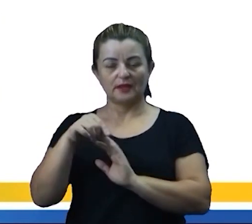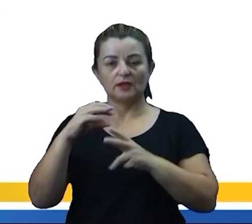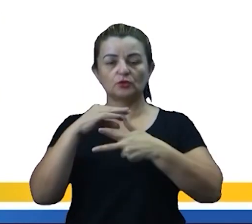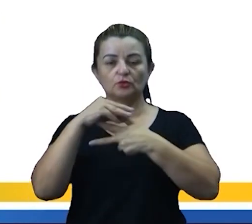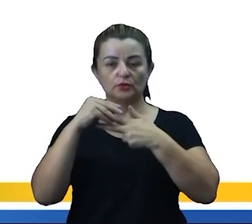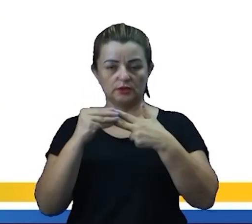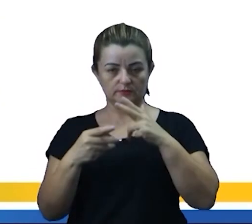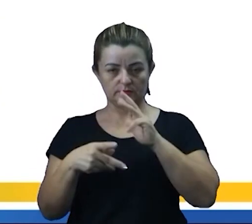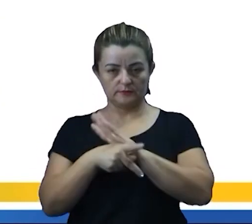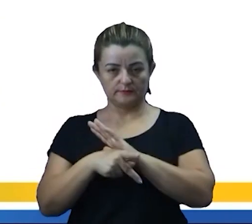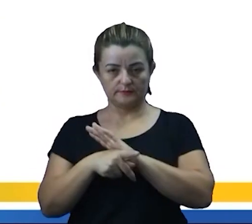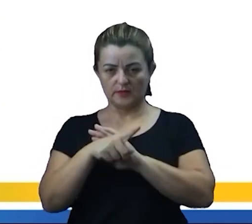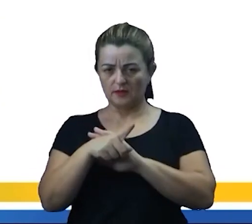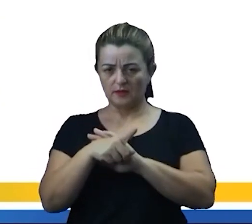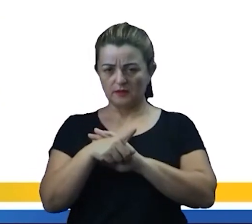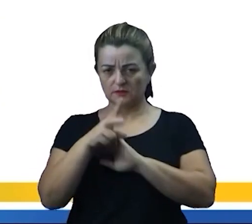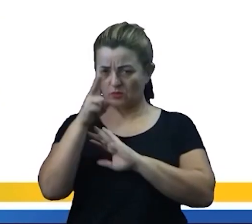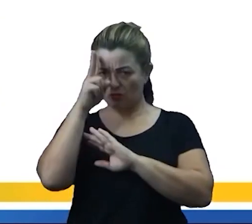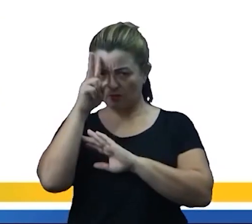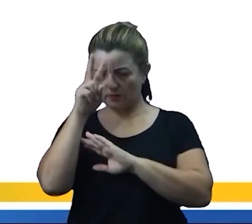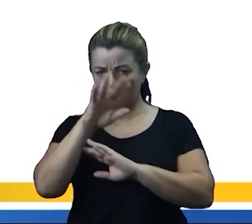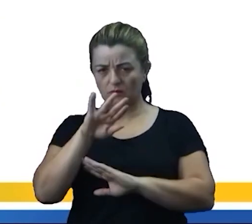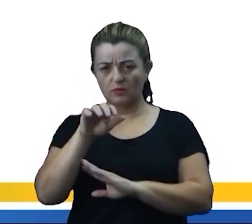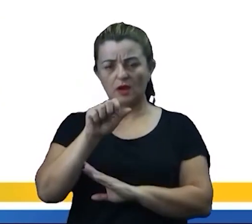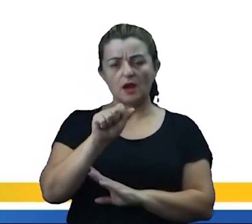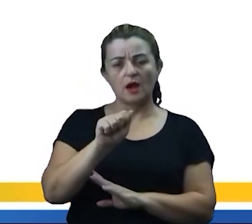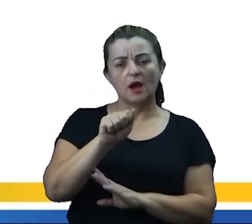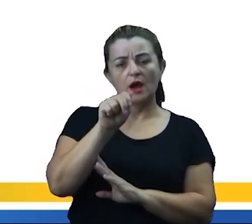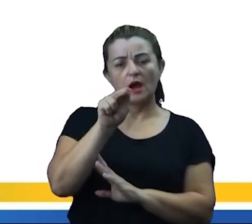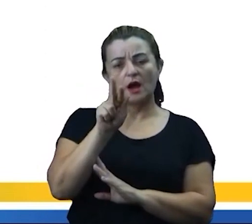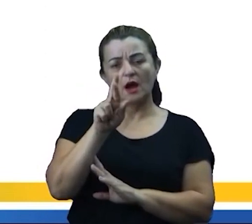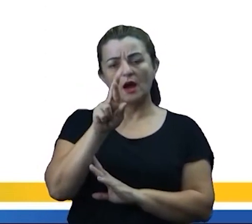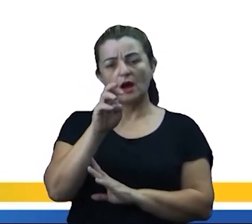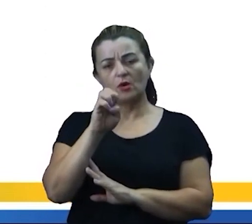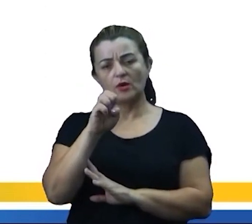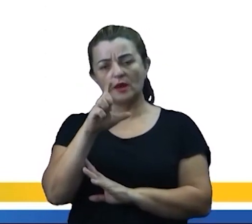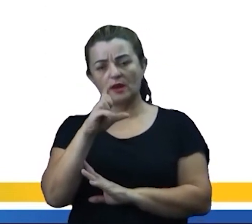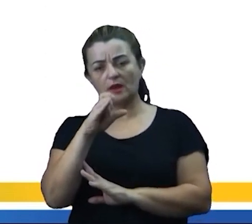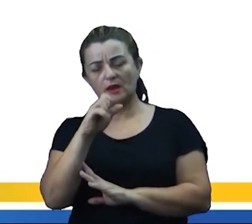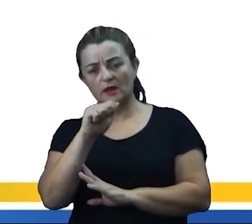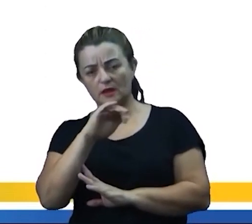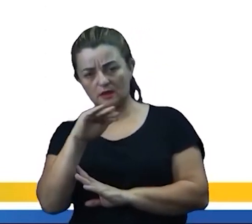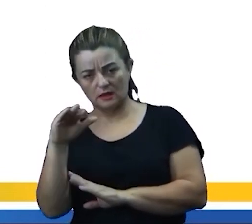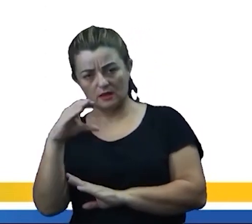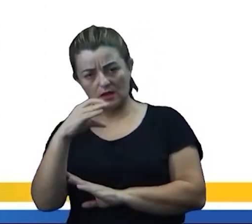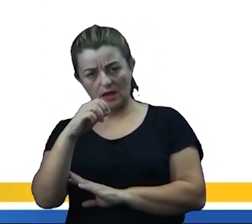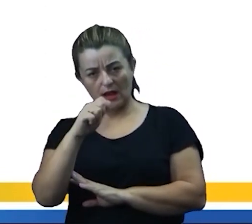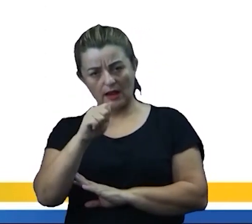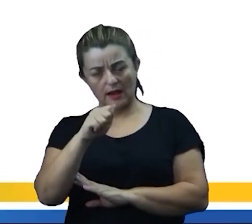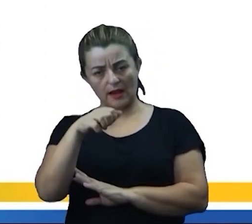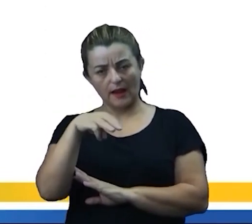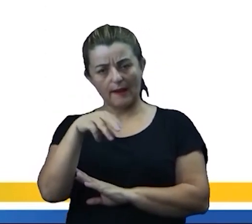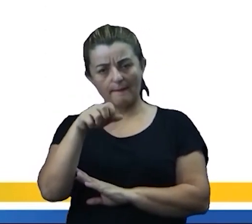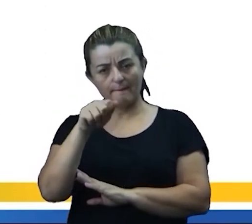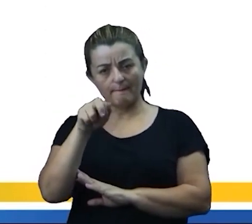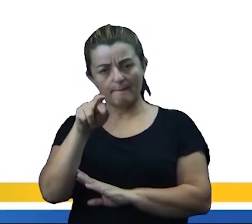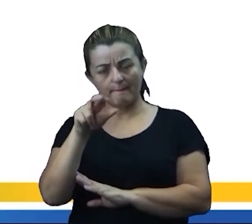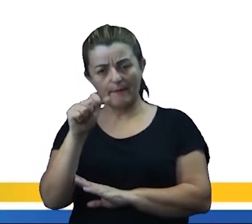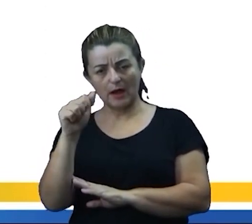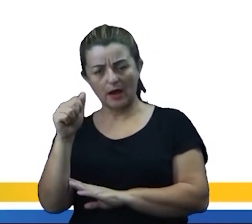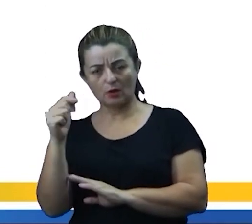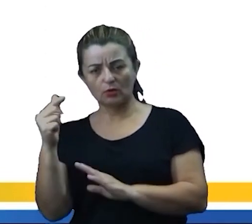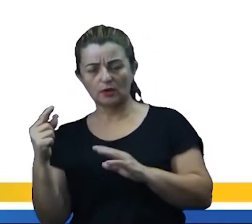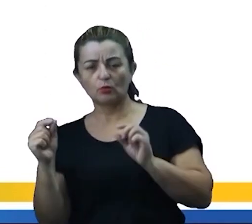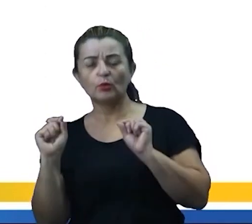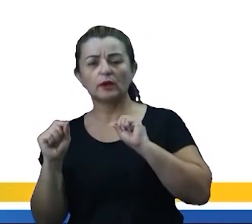Enem. Quem não se recorda de Aurélia Camargo, que atravessou o firmamento da corte como um brilhante meteoro e apagou-se de